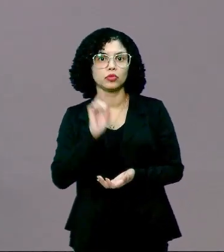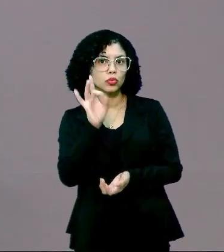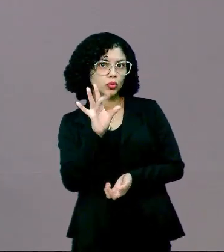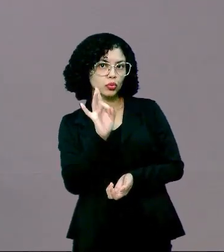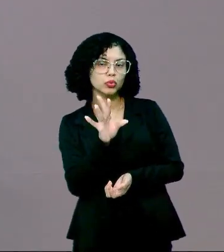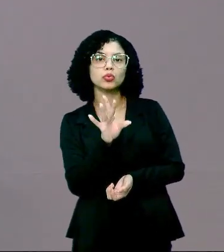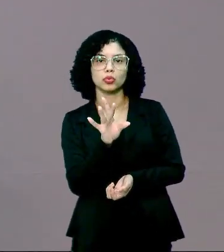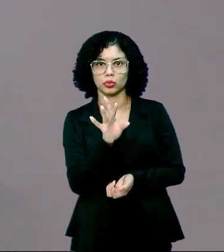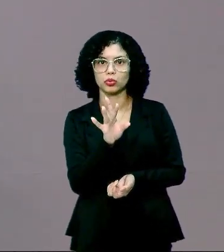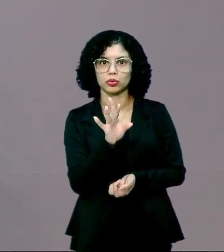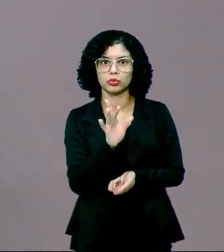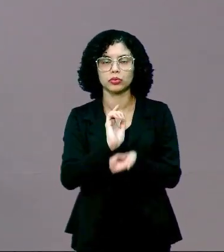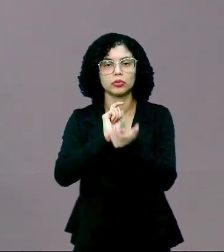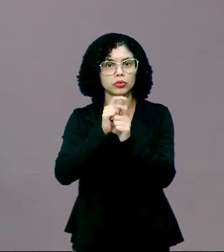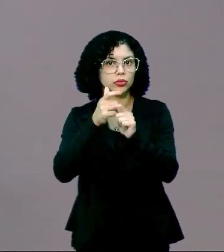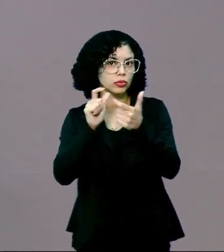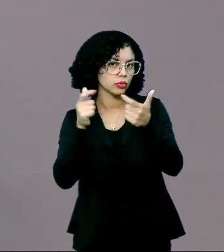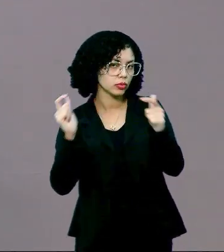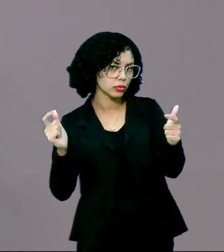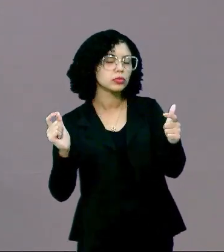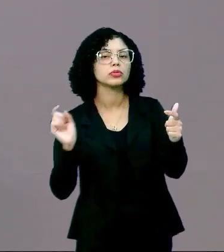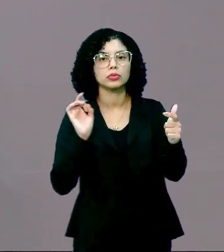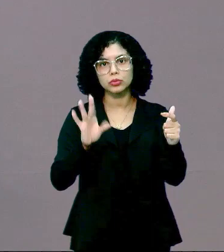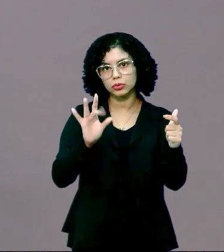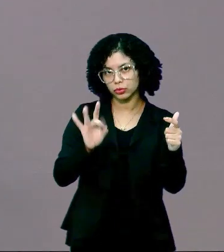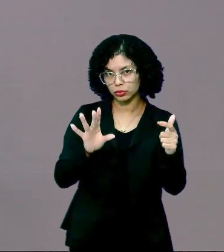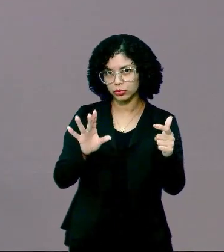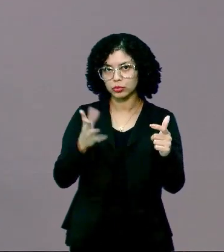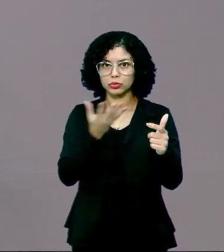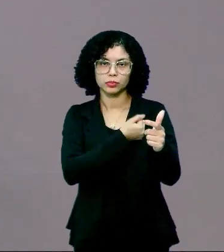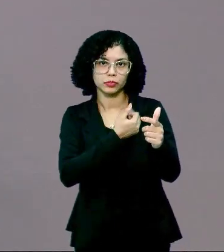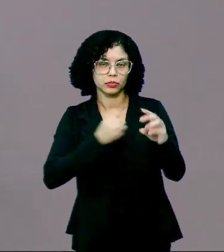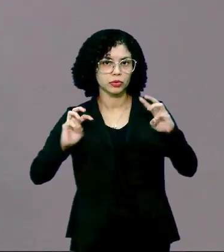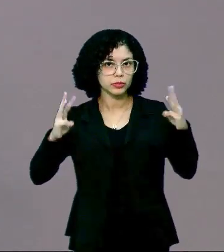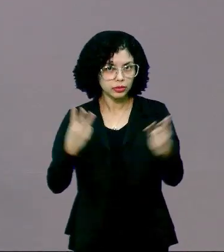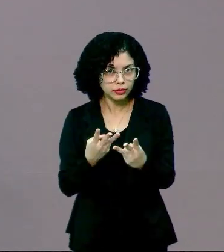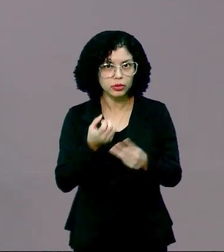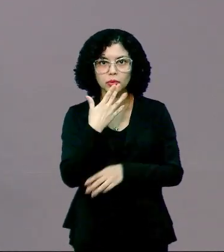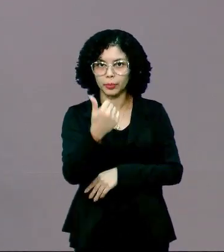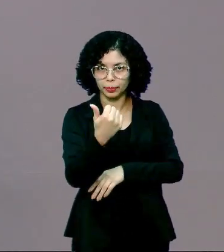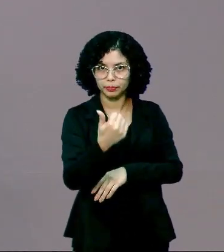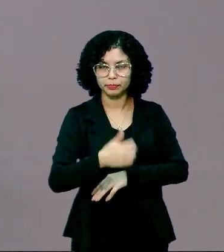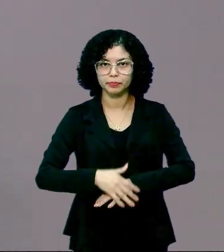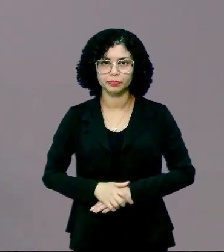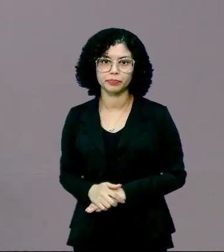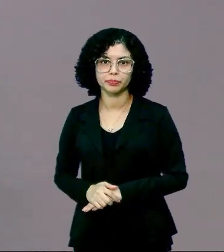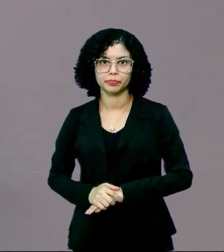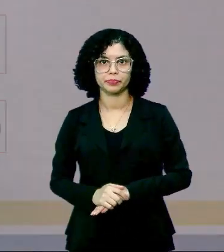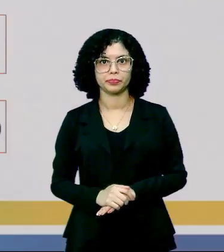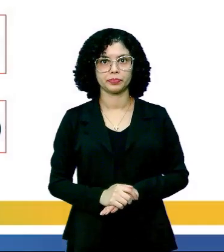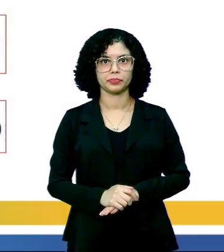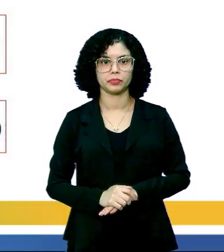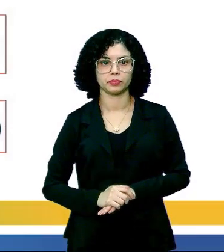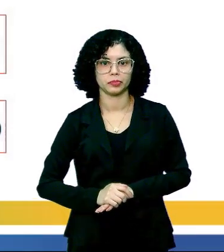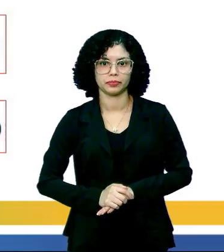temos aumento, temos um aumento no número de massa. Tudo bem? Então, olha só o que